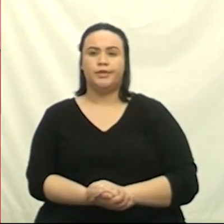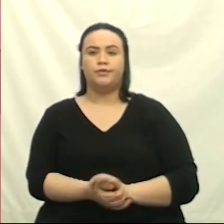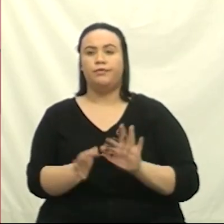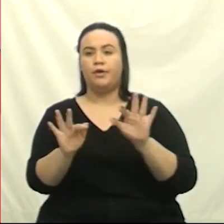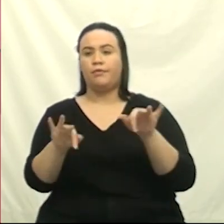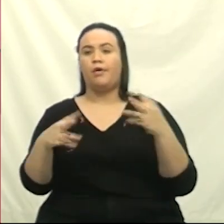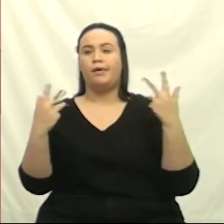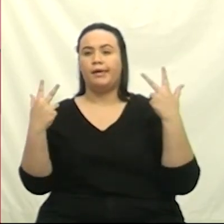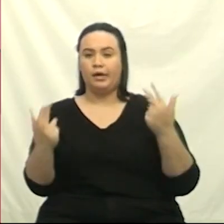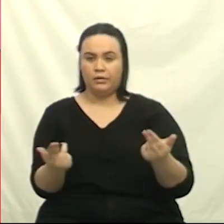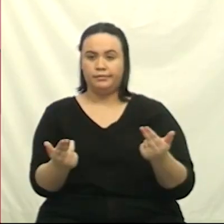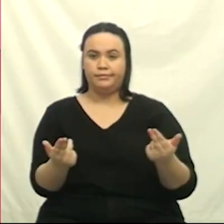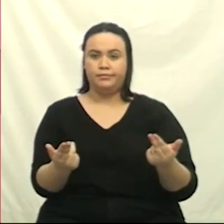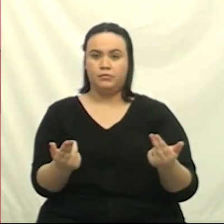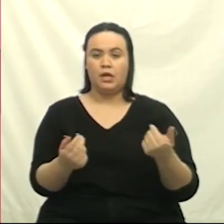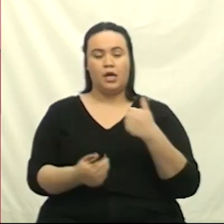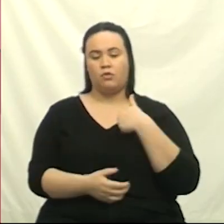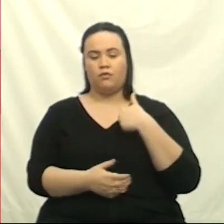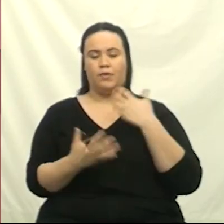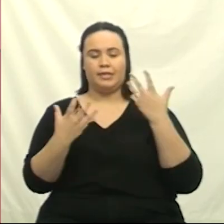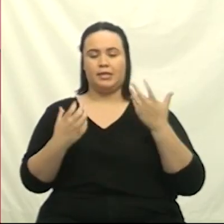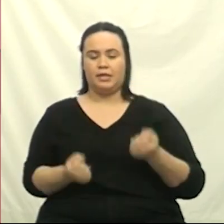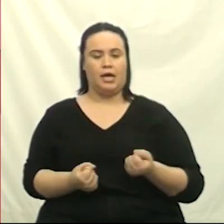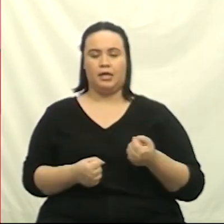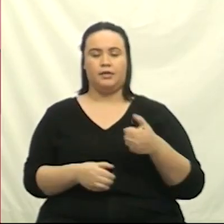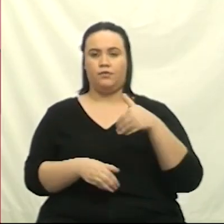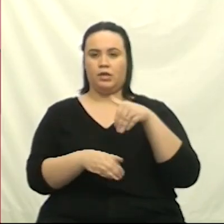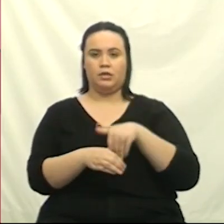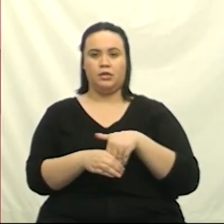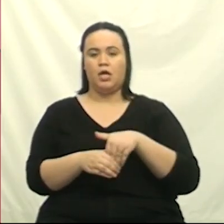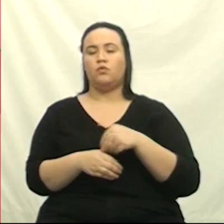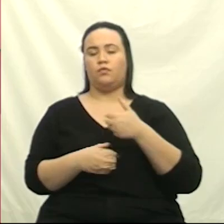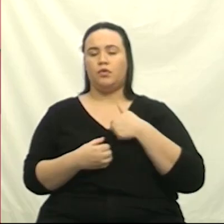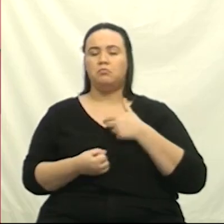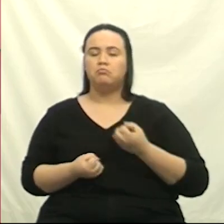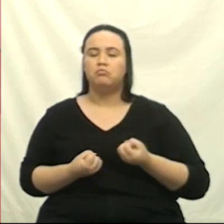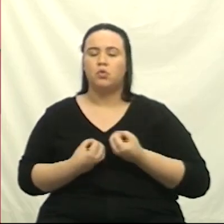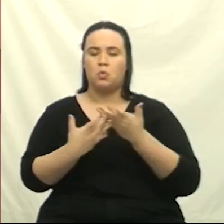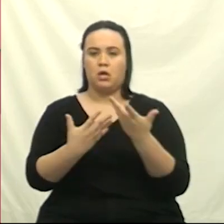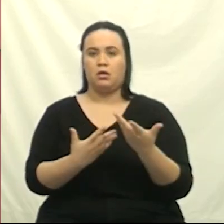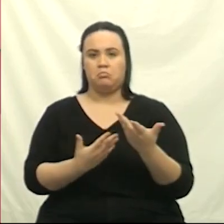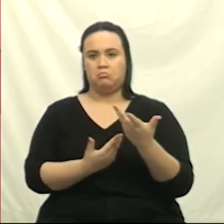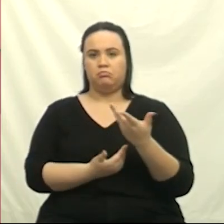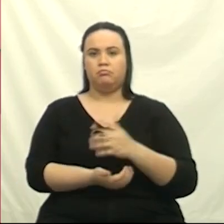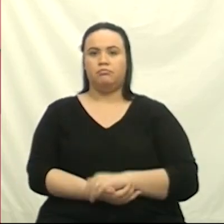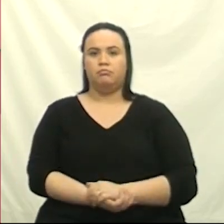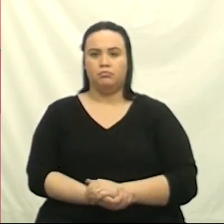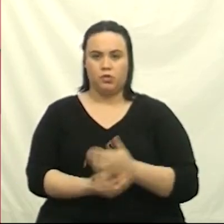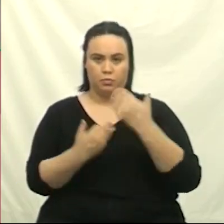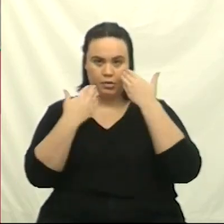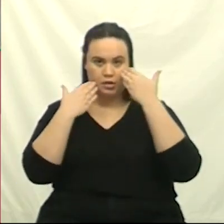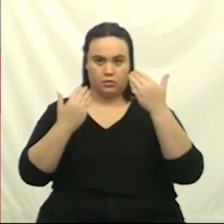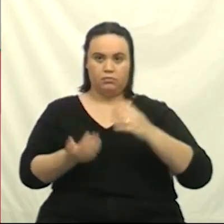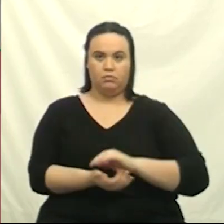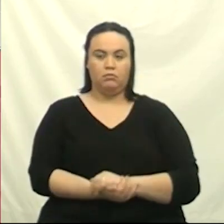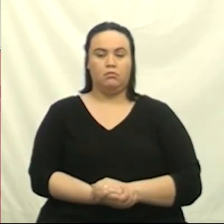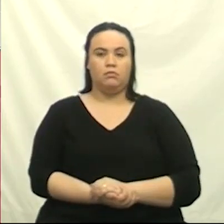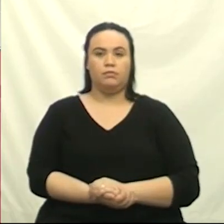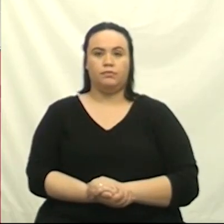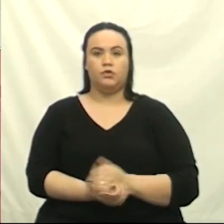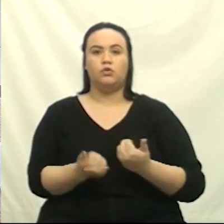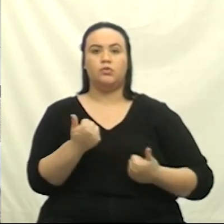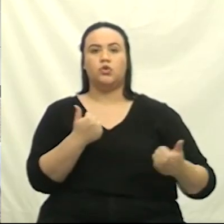então votarei contrária com muita tranquilidade sobre esse projeto e sem medo da opinião pública obrigado O